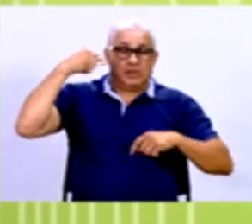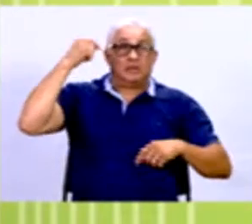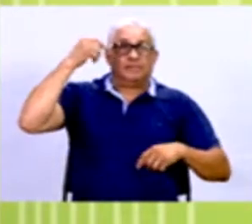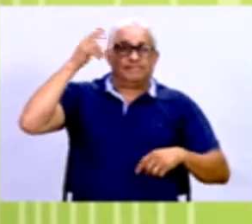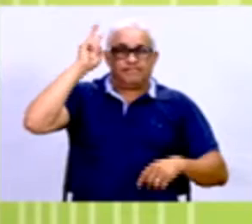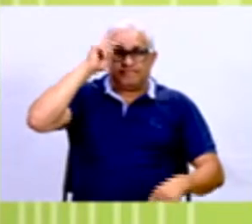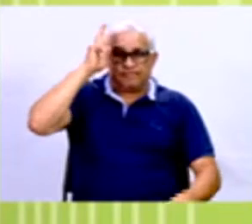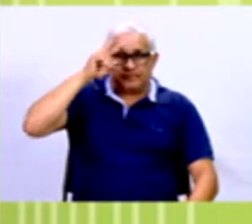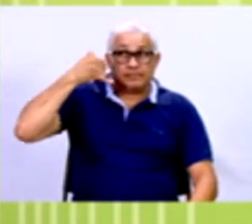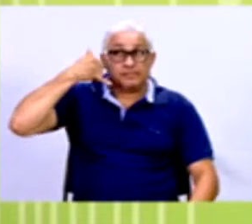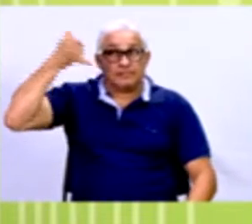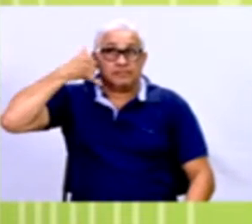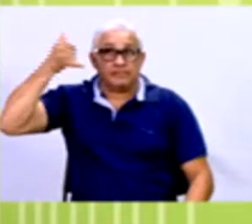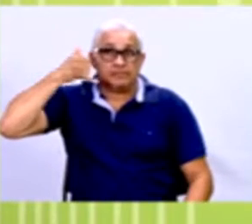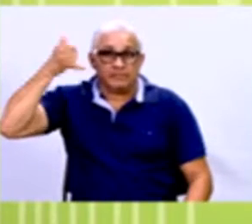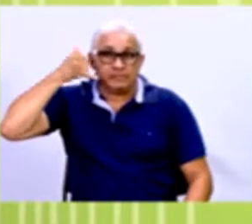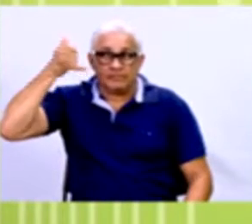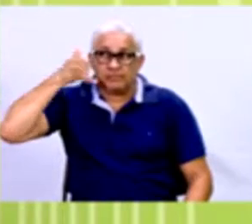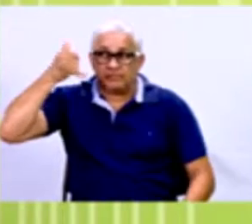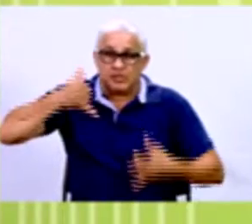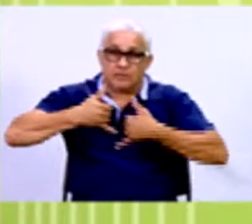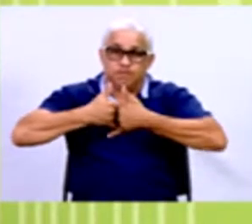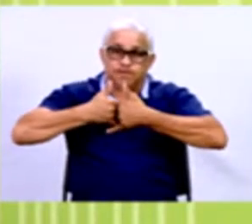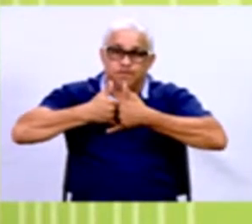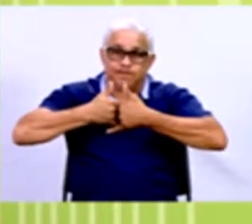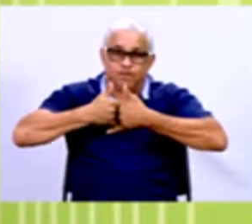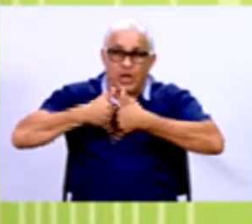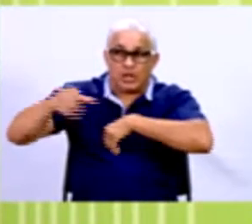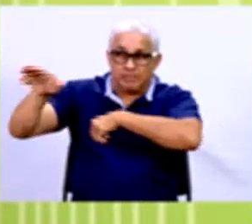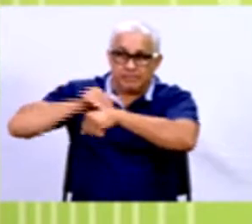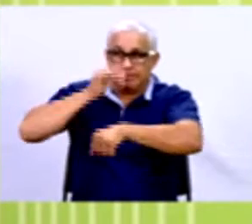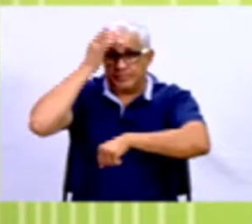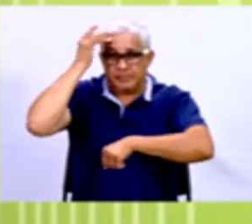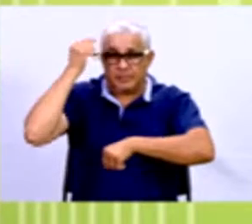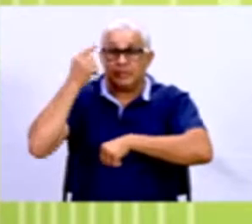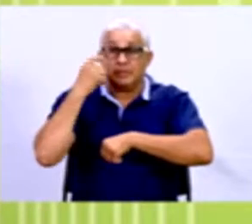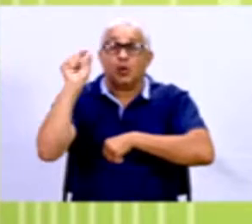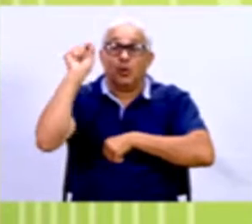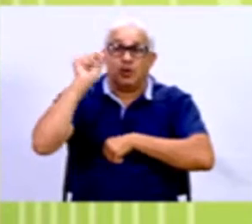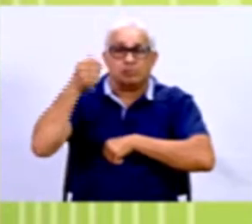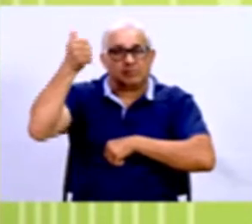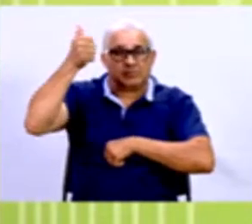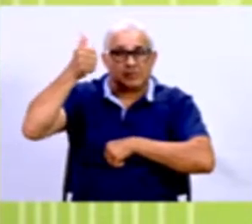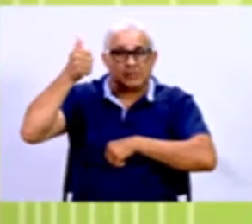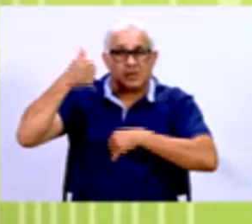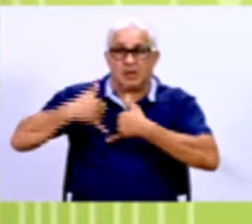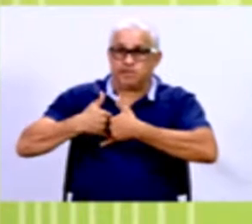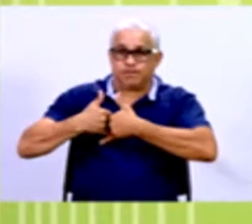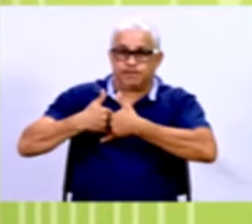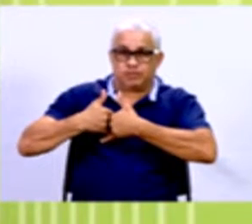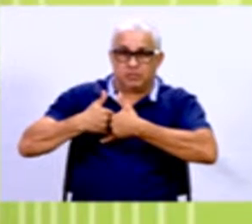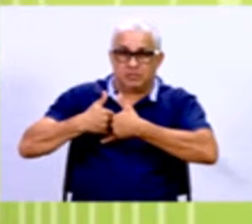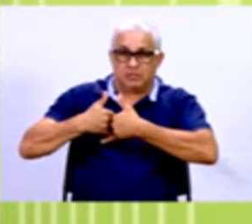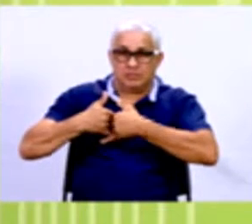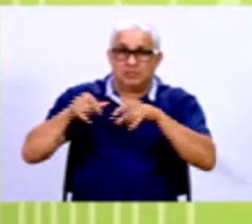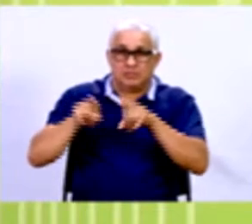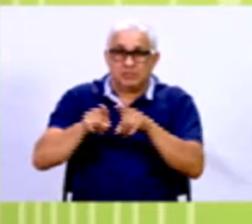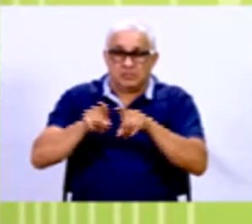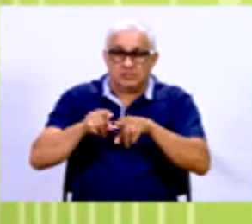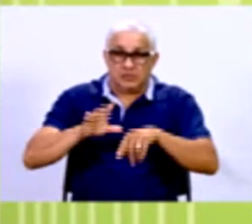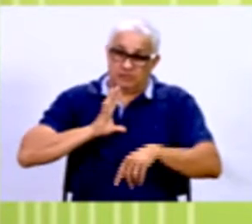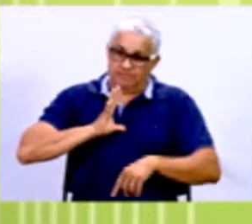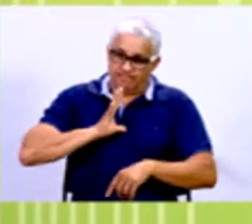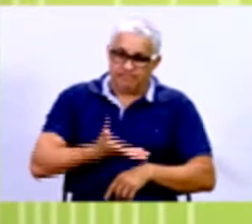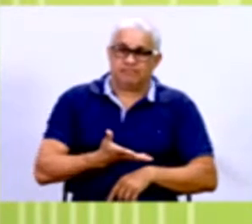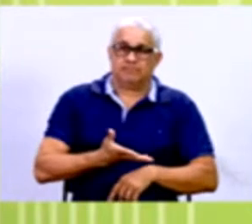lembrei, peraí, vou ligar. E liguei. Então, é interessante que a gente tenha, a primeira coisa, né, ligar e ter sangue frio. Né? Ter